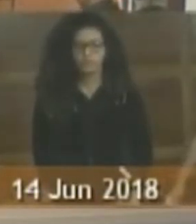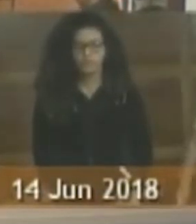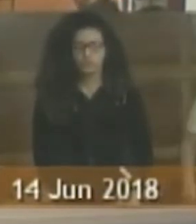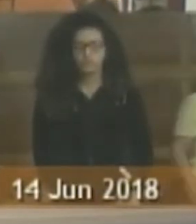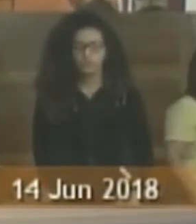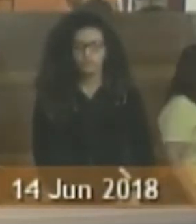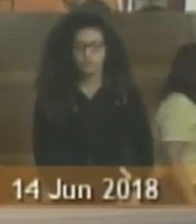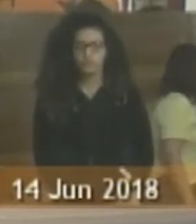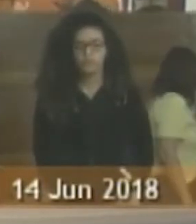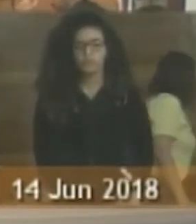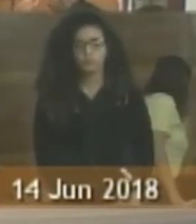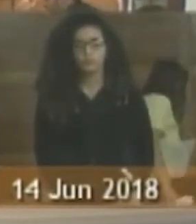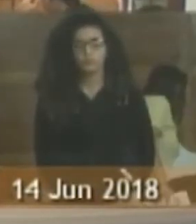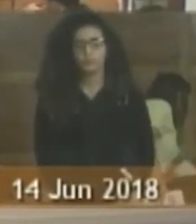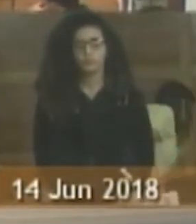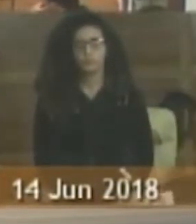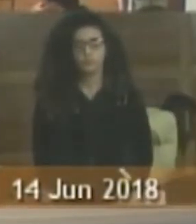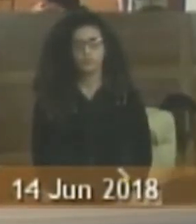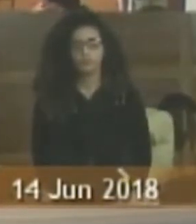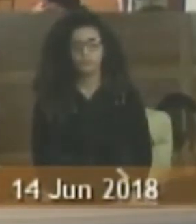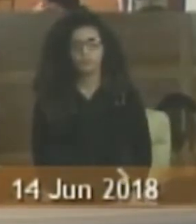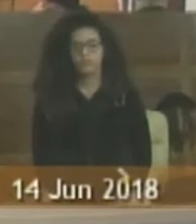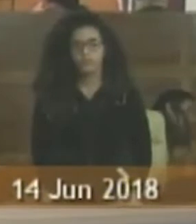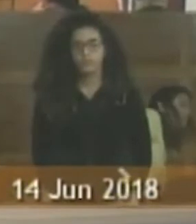Não, não é o regime de urgência.